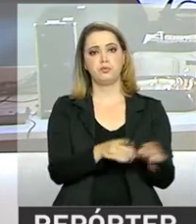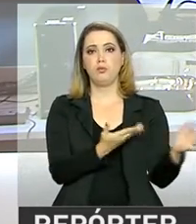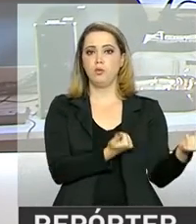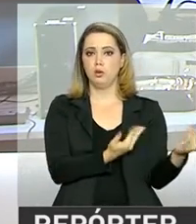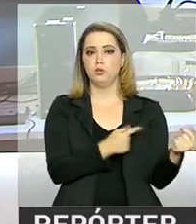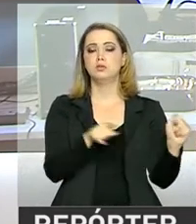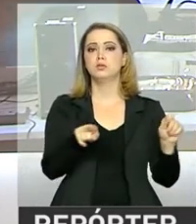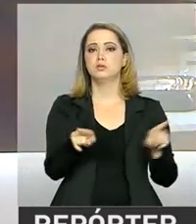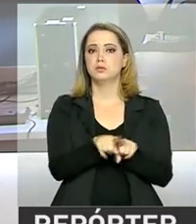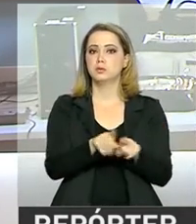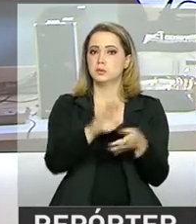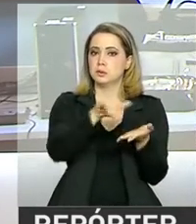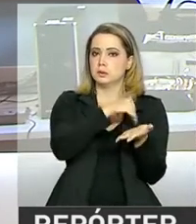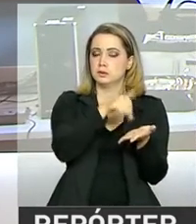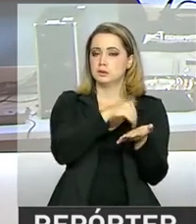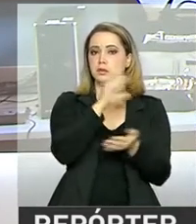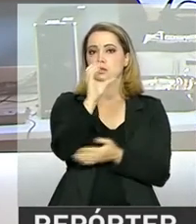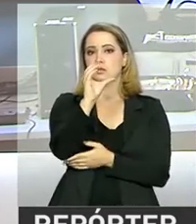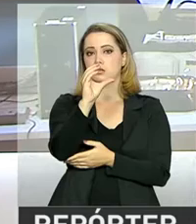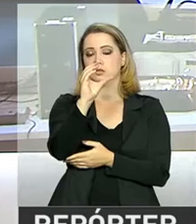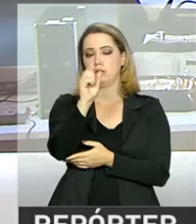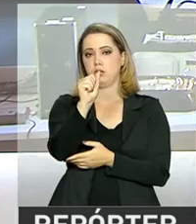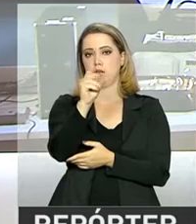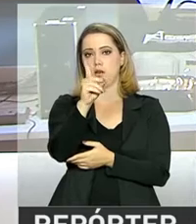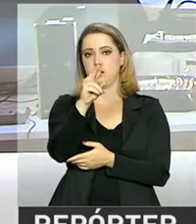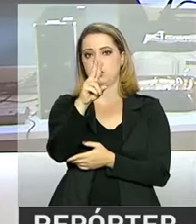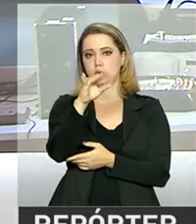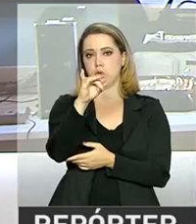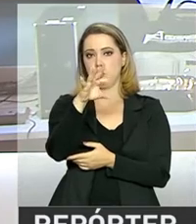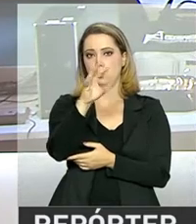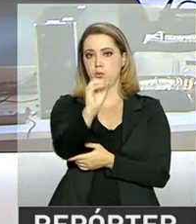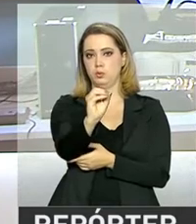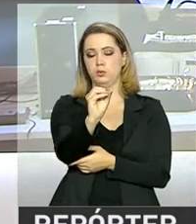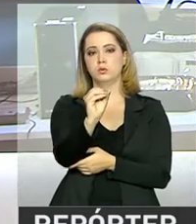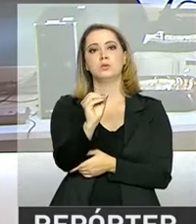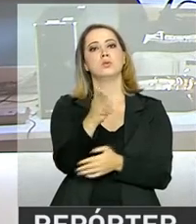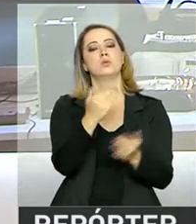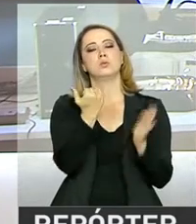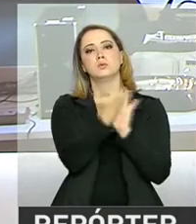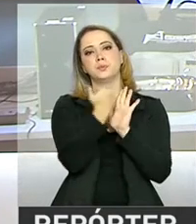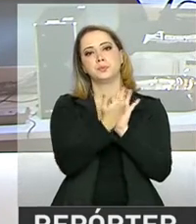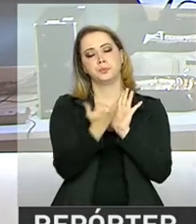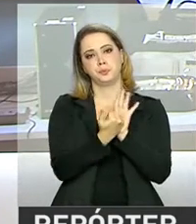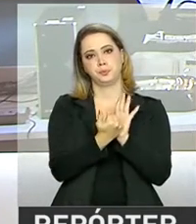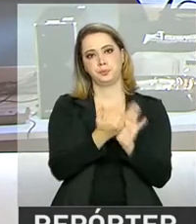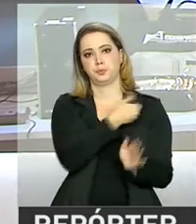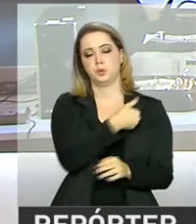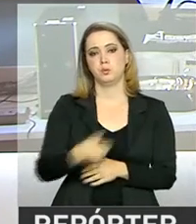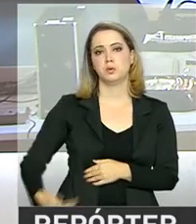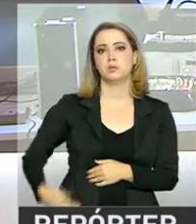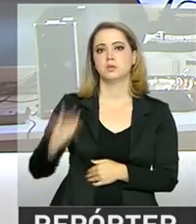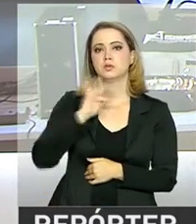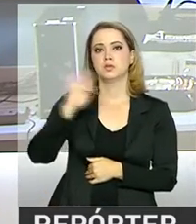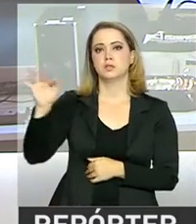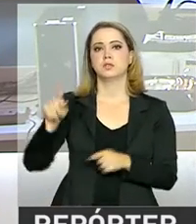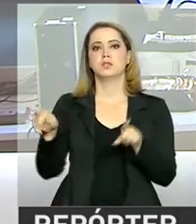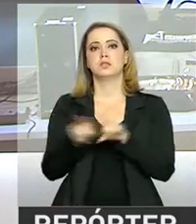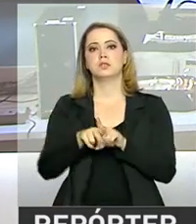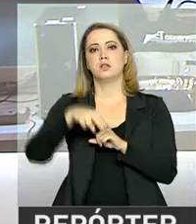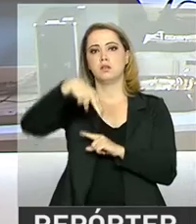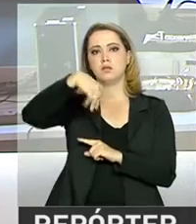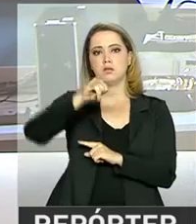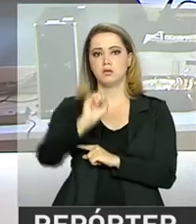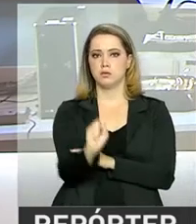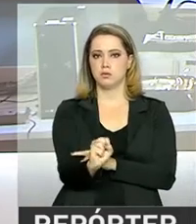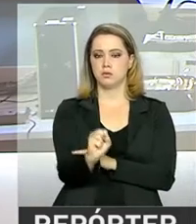inscrito no cadastro único para programas sociais do governo federal e ter o número de identificação social que